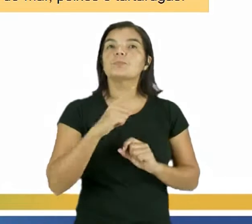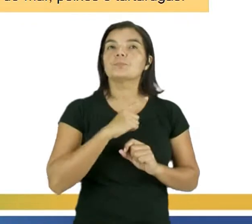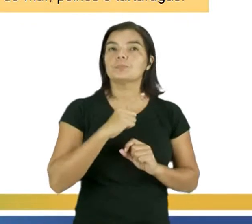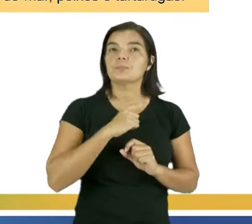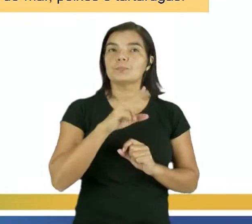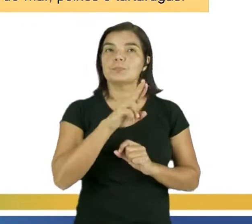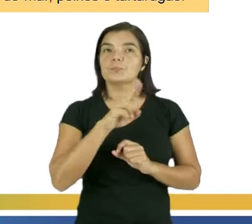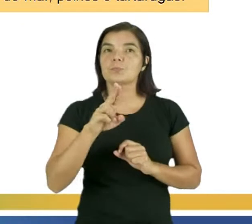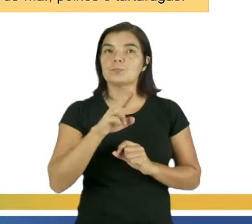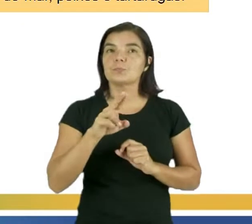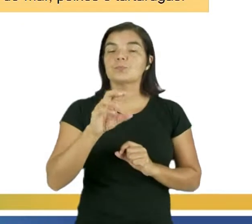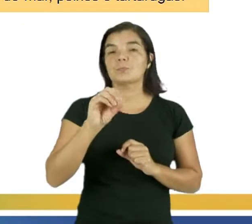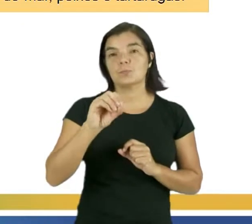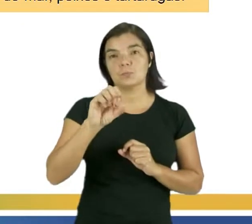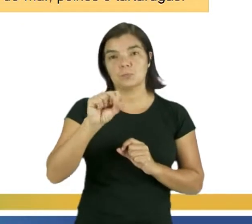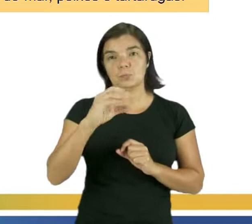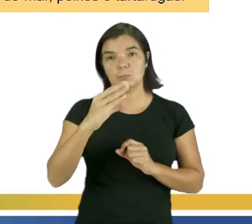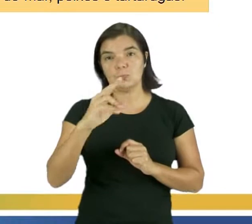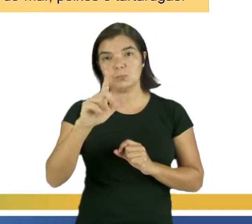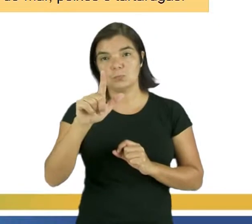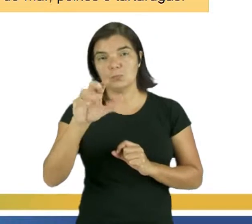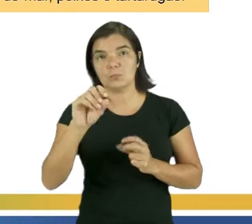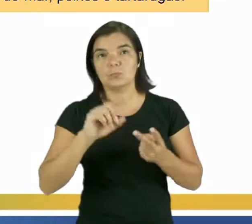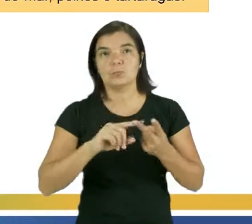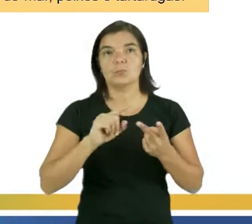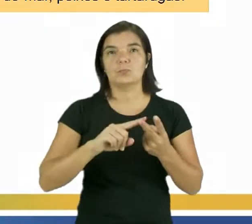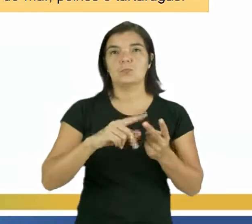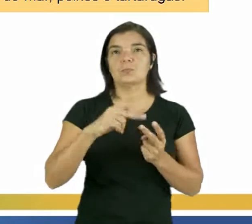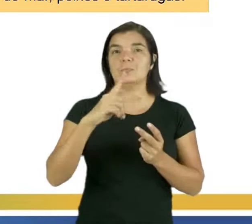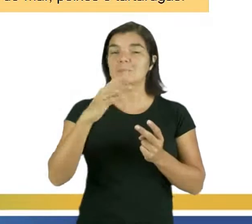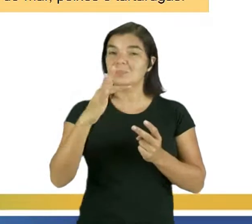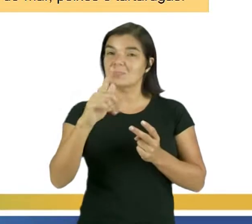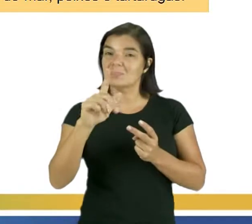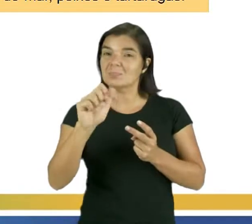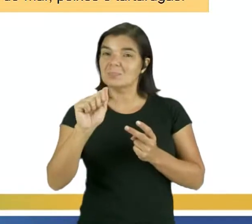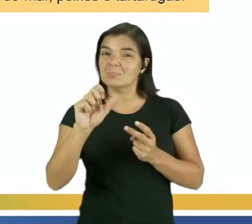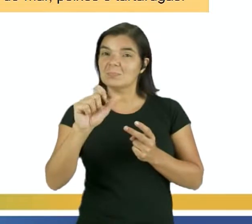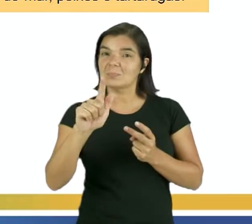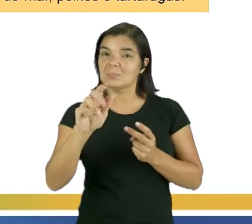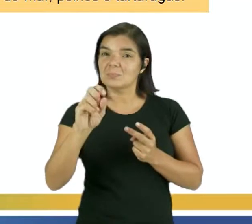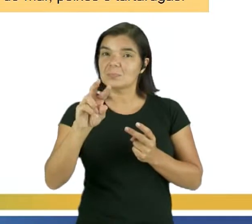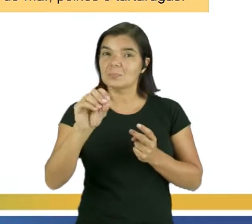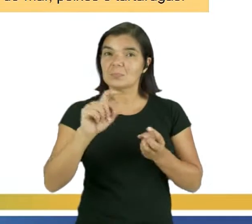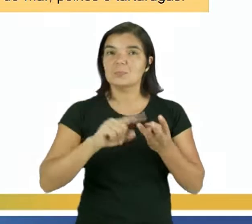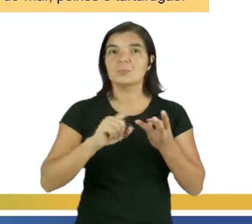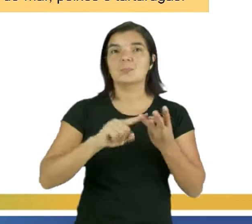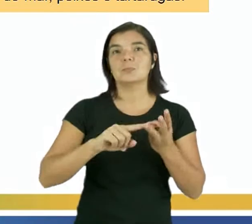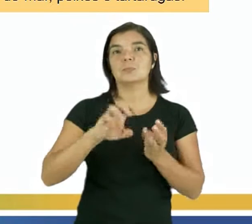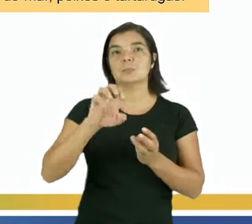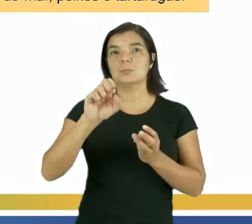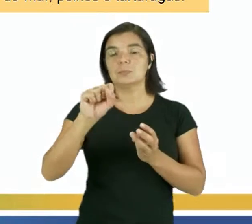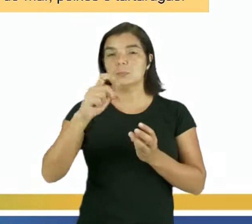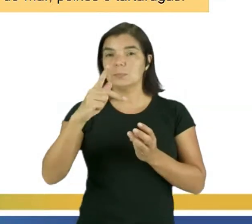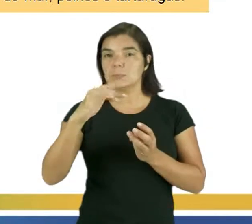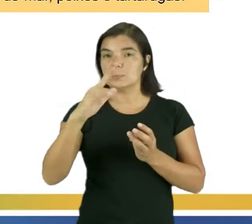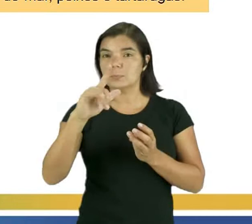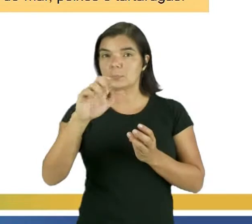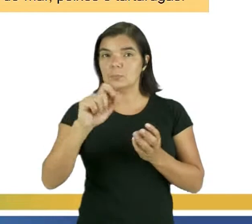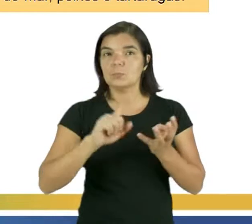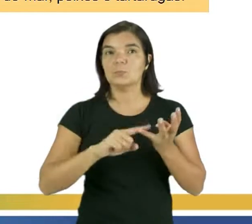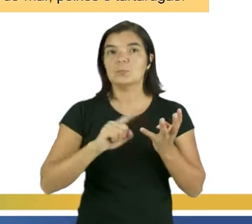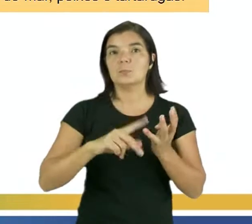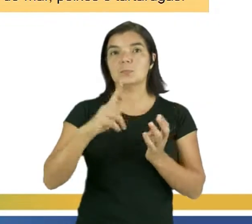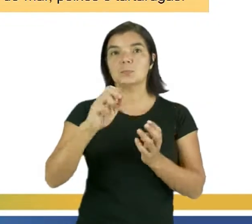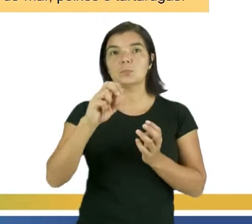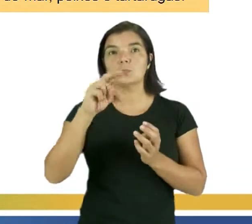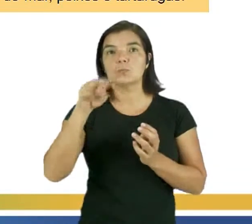estrutura chamada de ósculo, coanócito, flagelos. Temos aí também as espículas, o átrio e o poro.